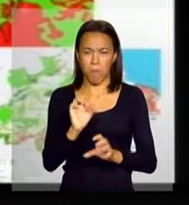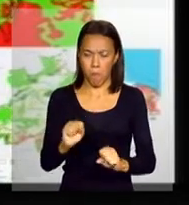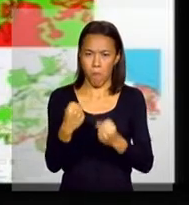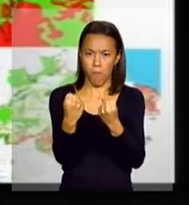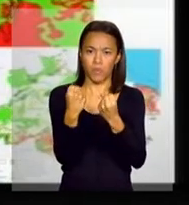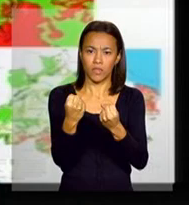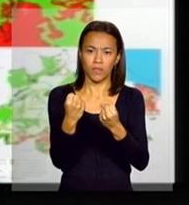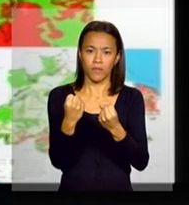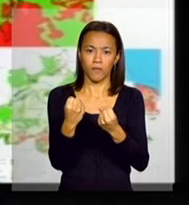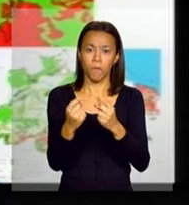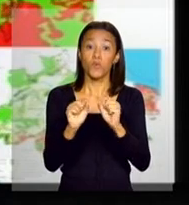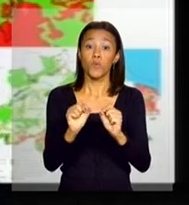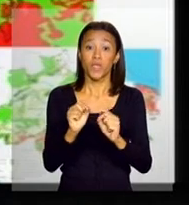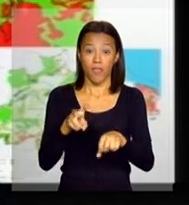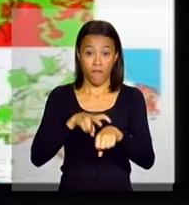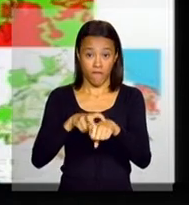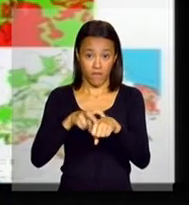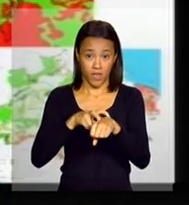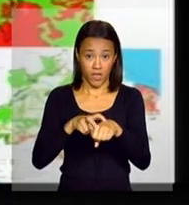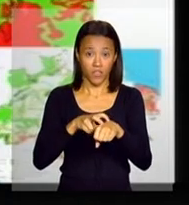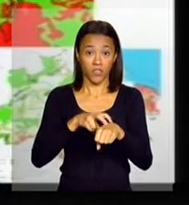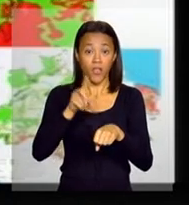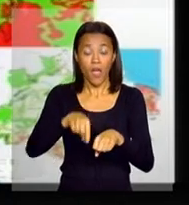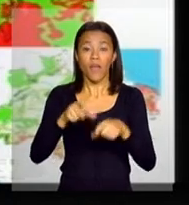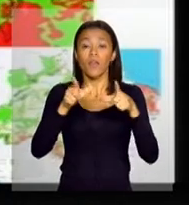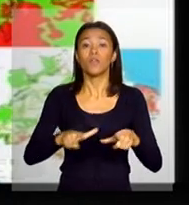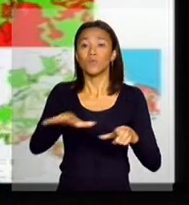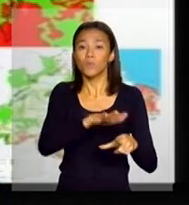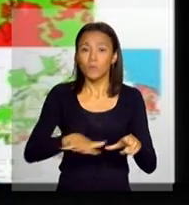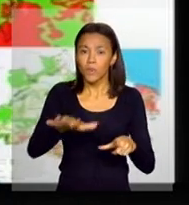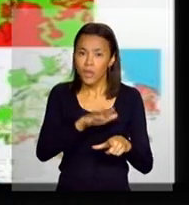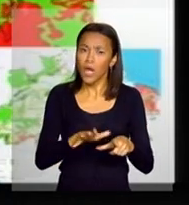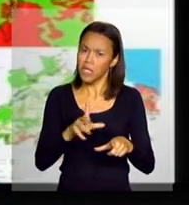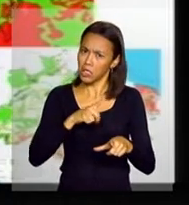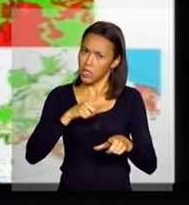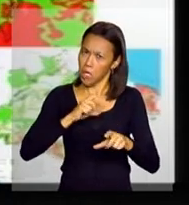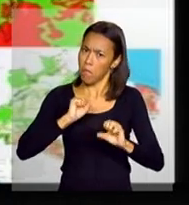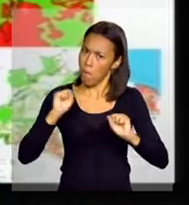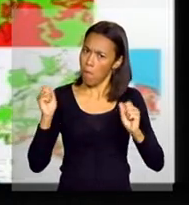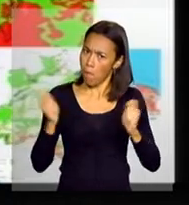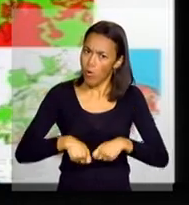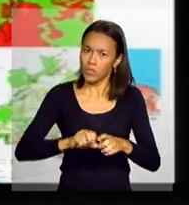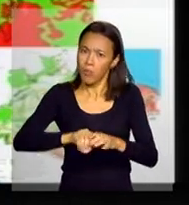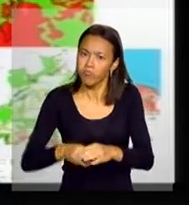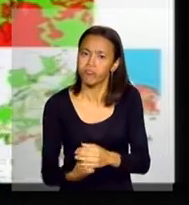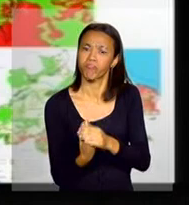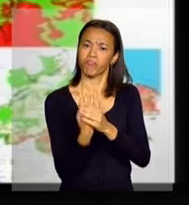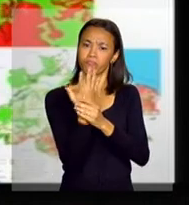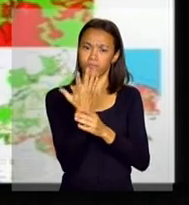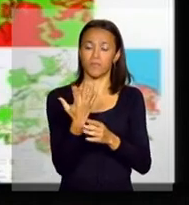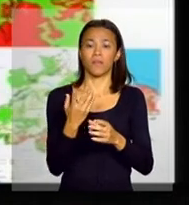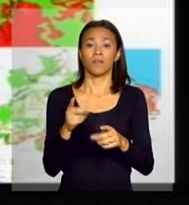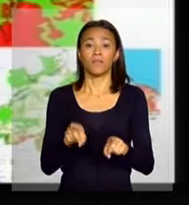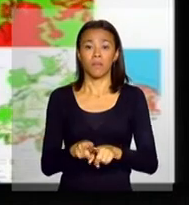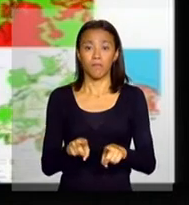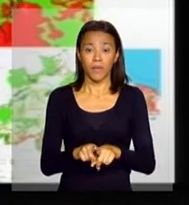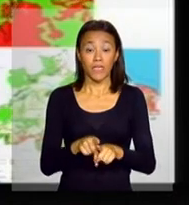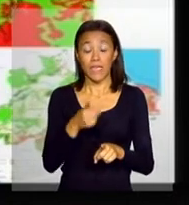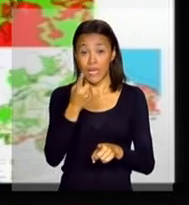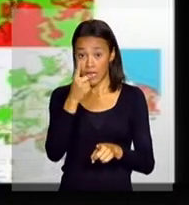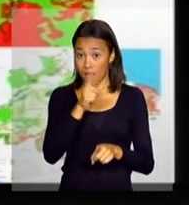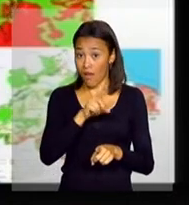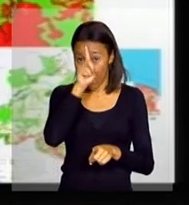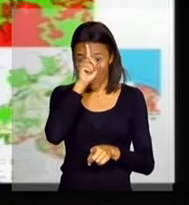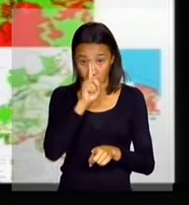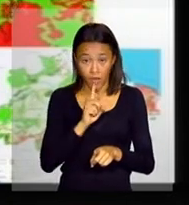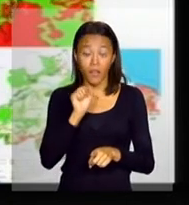potencial. O que é em verde são áreas com bom potencial para a agricultura. E as cores em amarelo são áreas